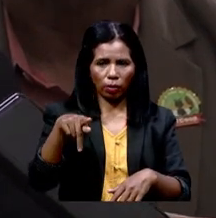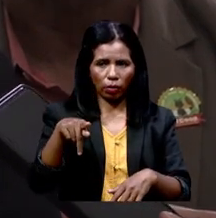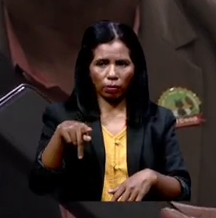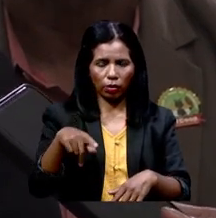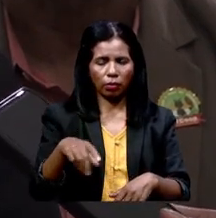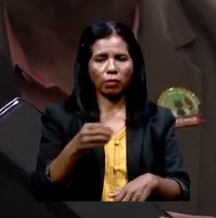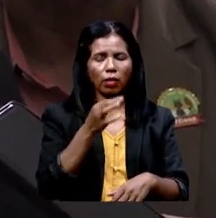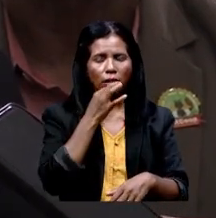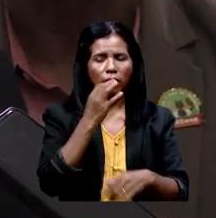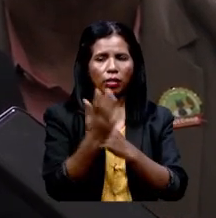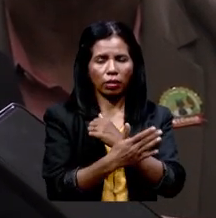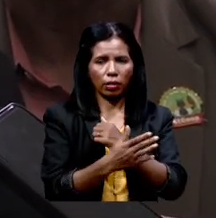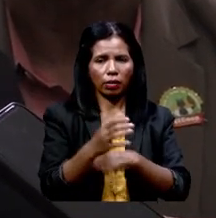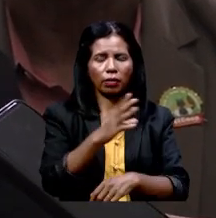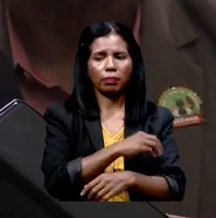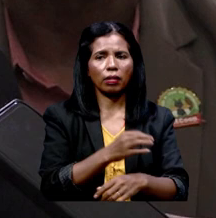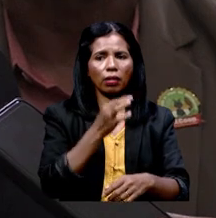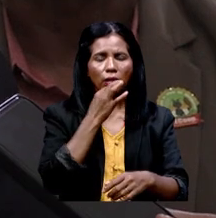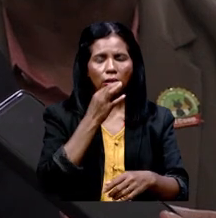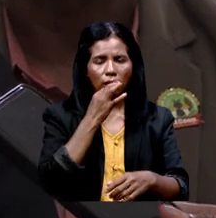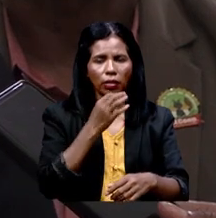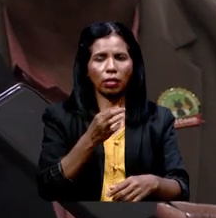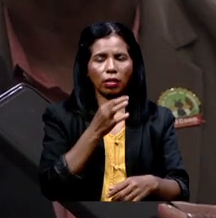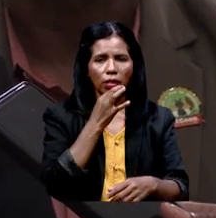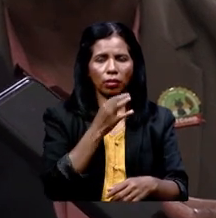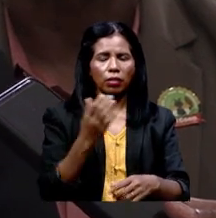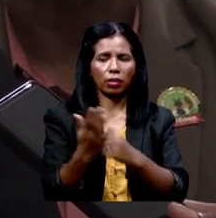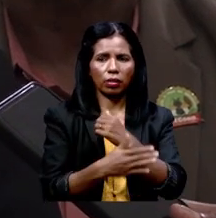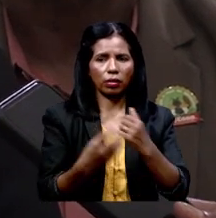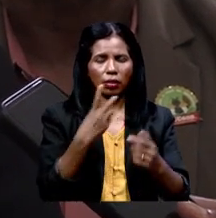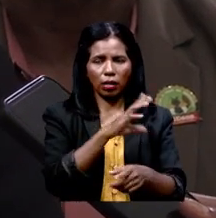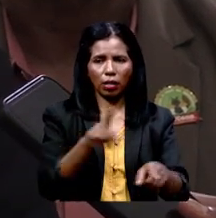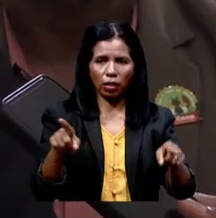a ilaran iliu-liu consumo indivíduo, makan sete na kamu. Né,